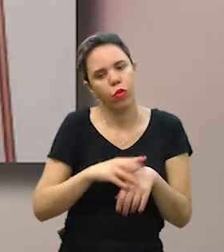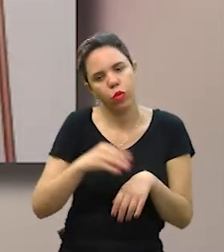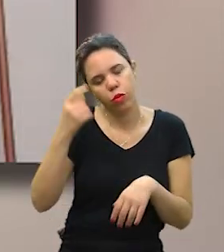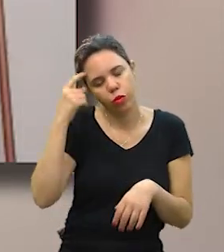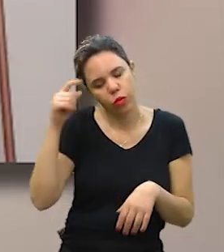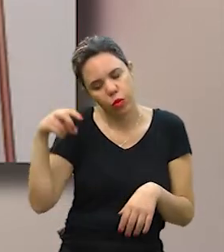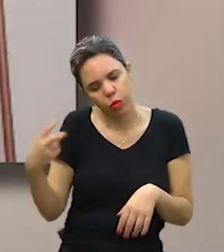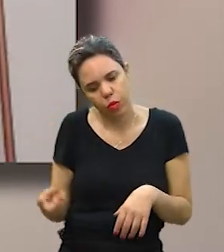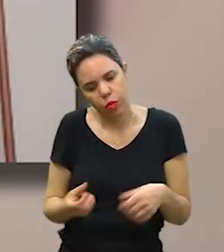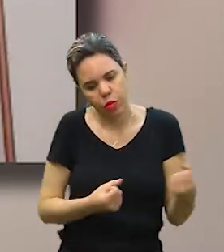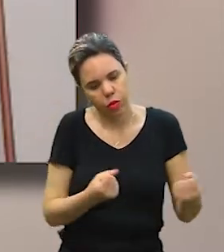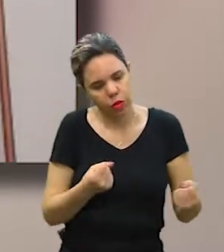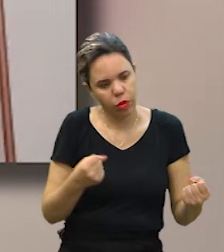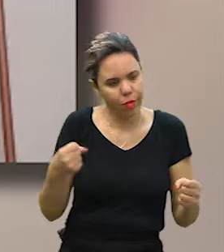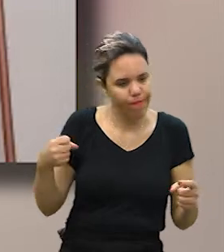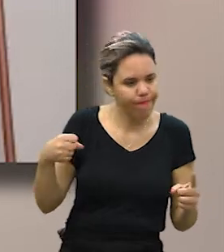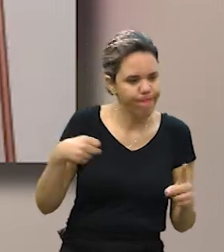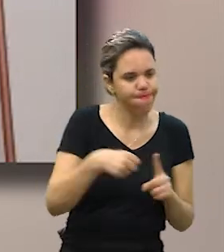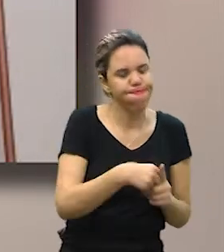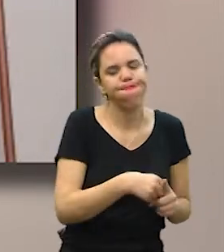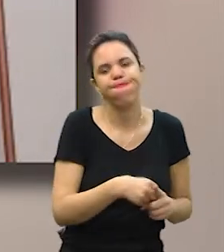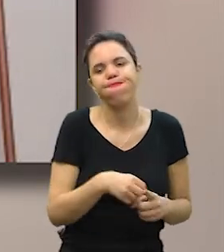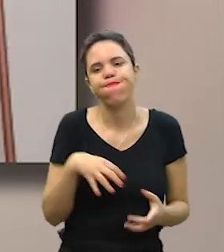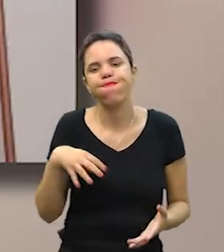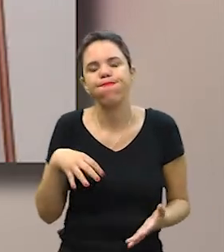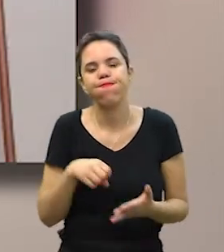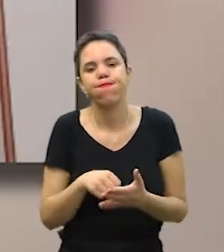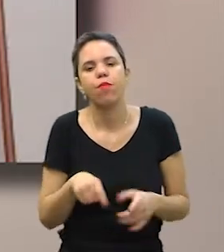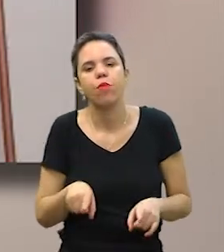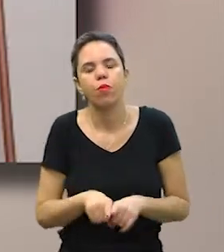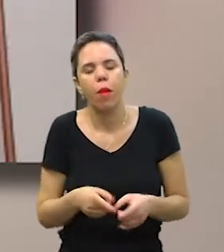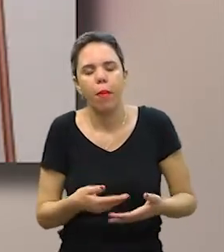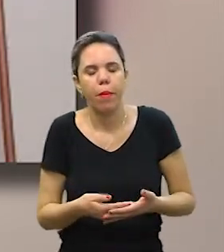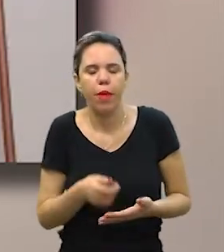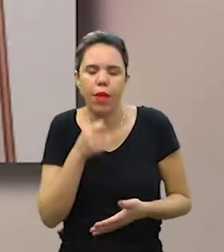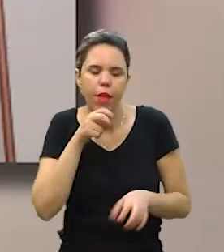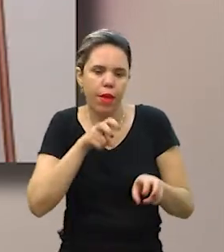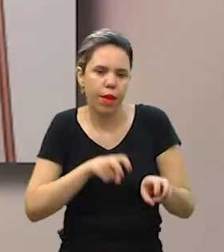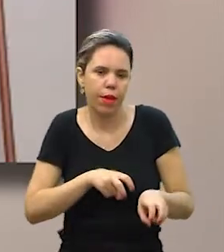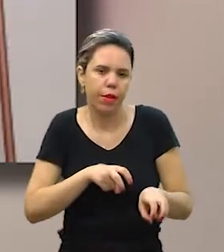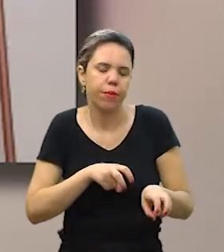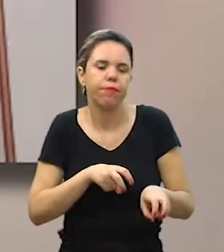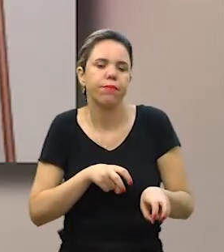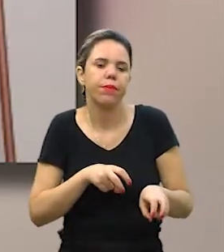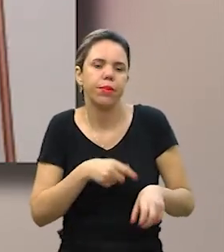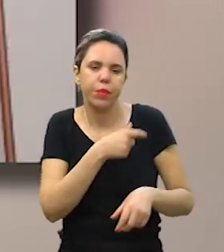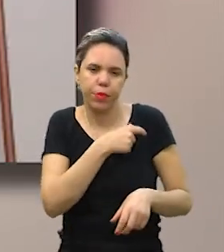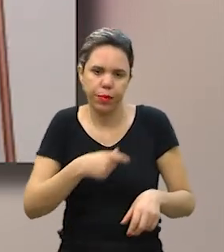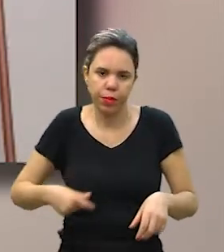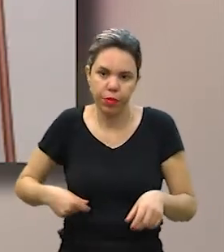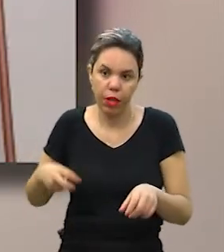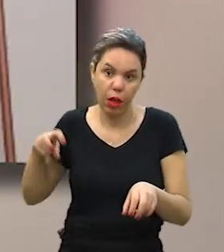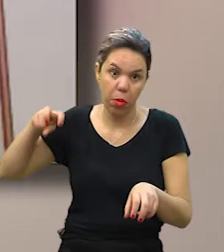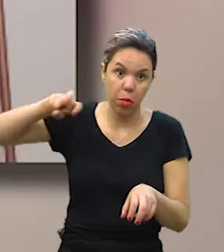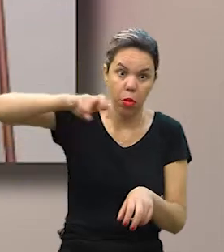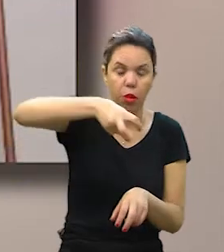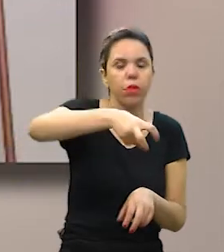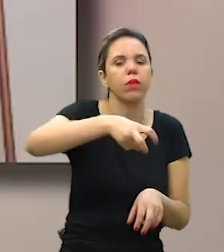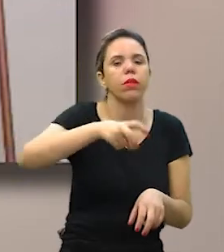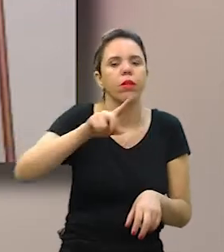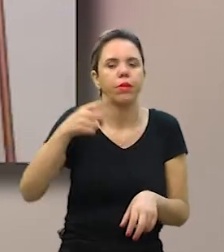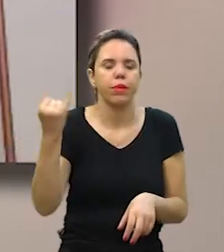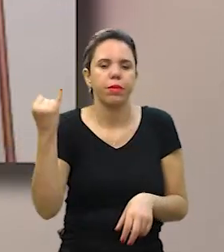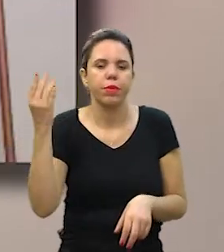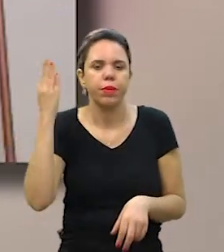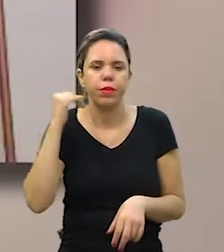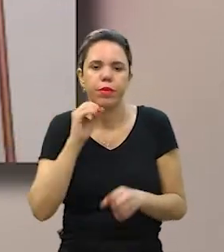foi um acidente de carro de alto impacto? Essa criança não estava aí no bebê conforto, na cadeirinha com o cinto, foi arremessada? Tudo isso é